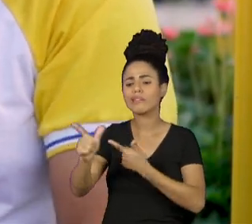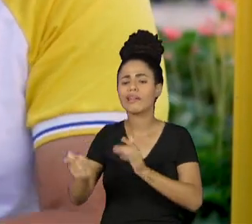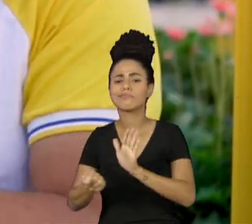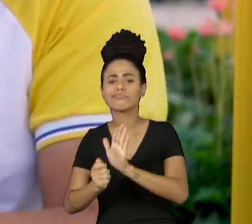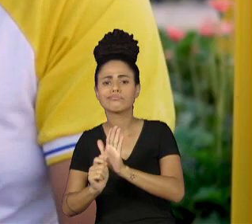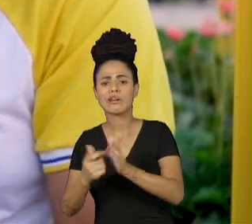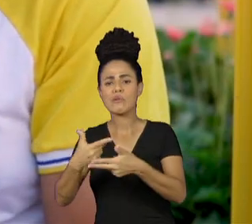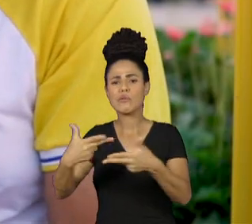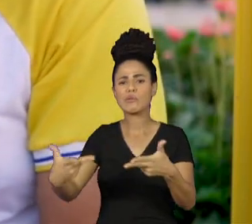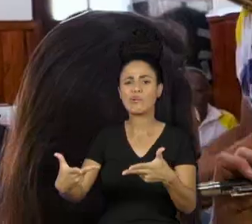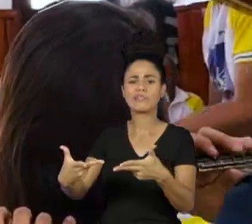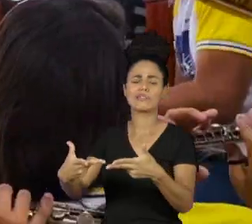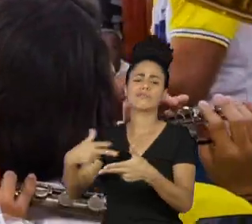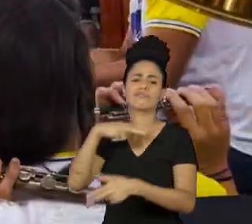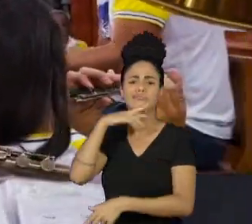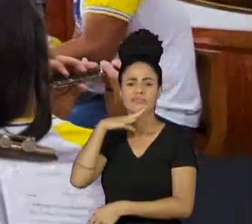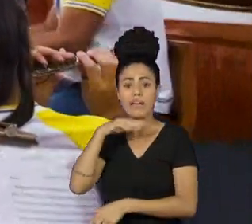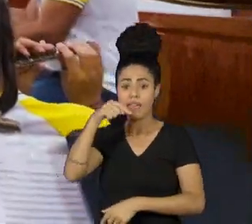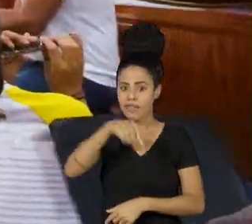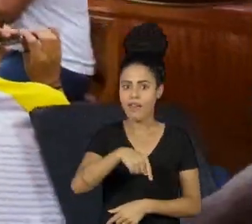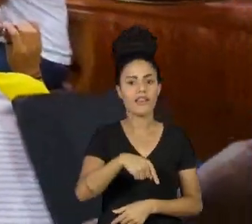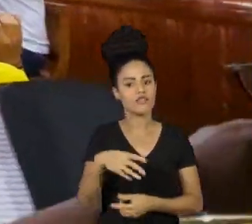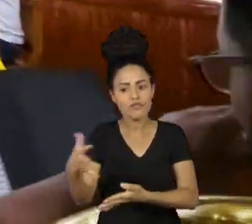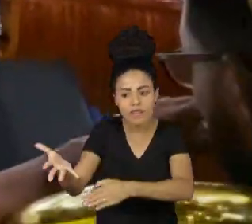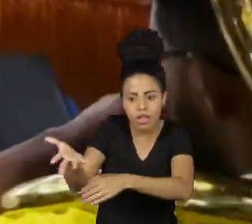consegue resgatar, né?